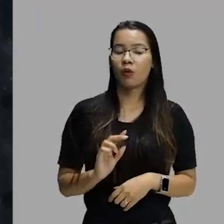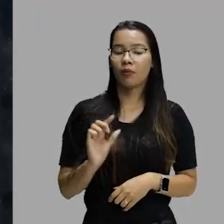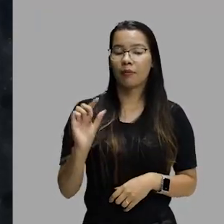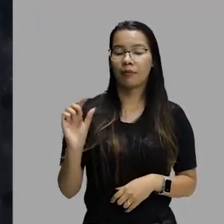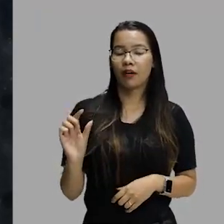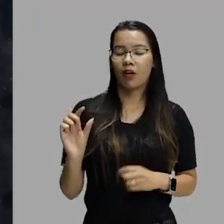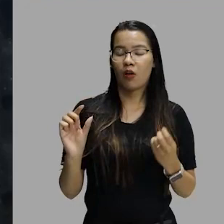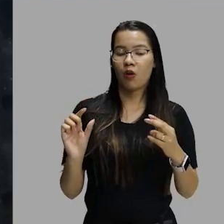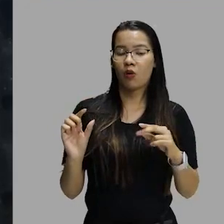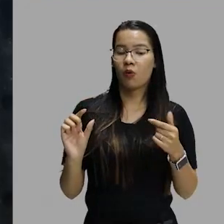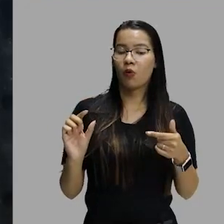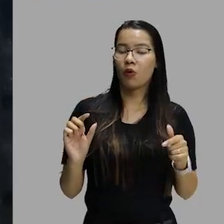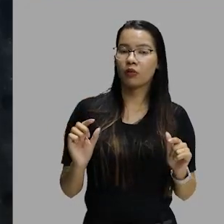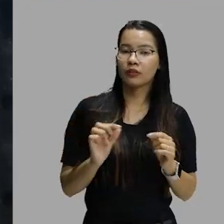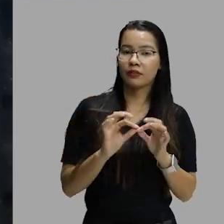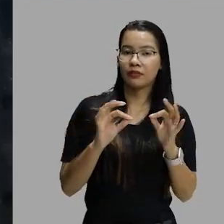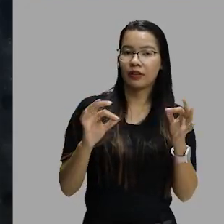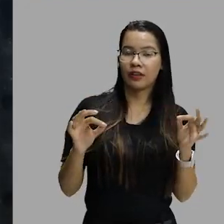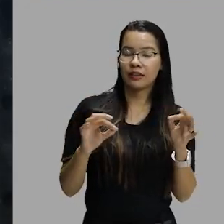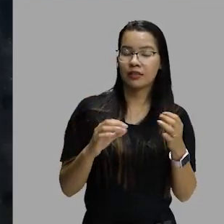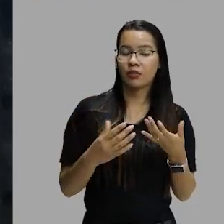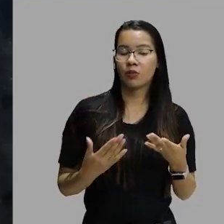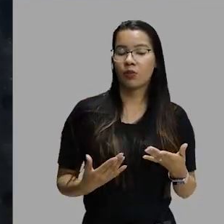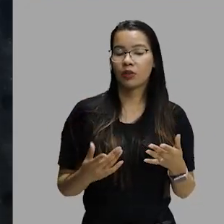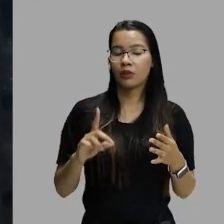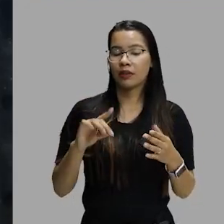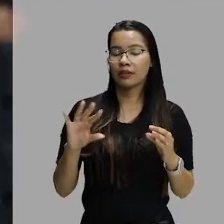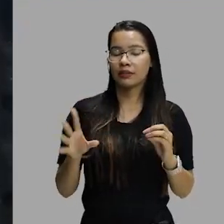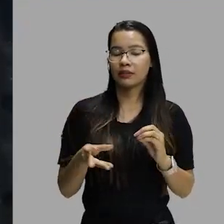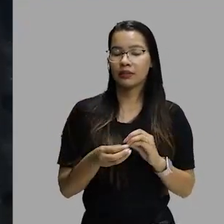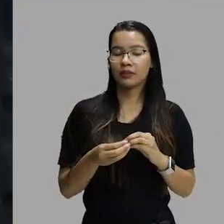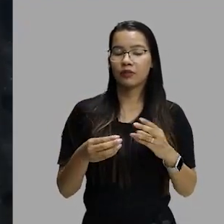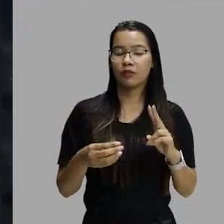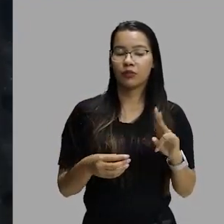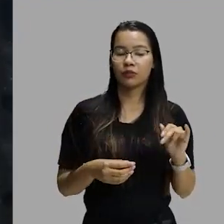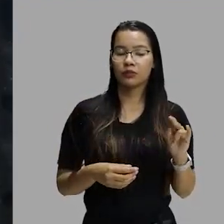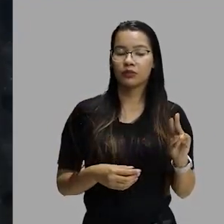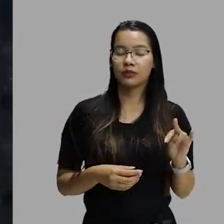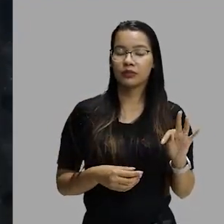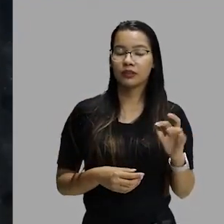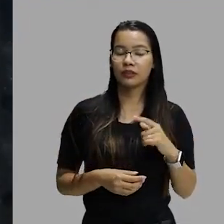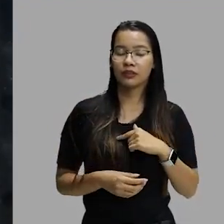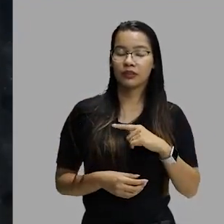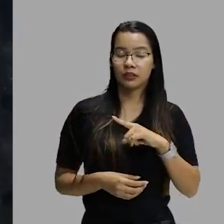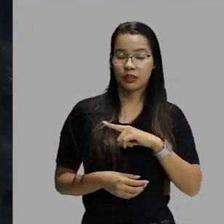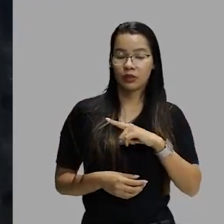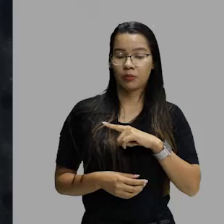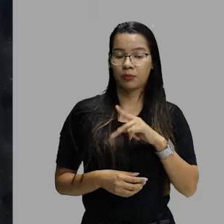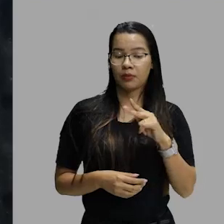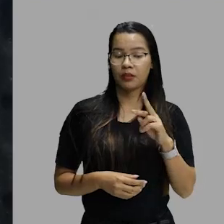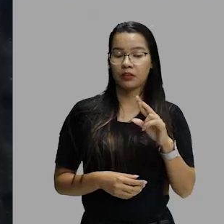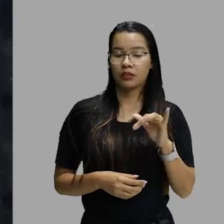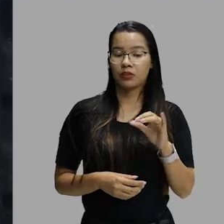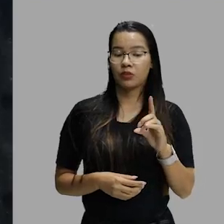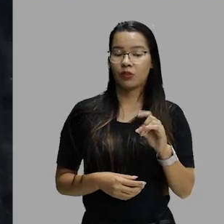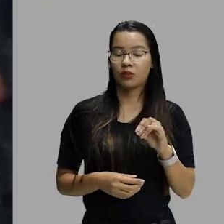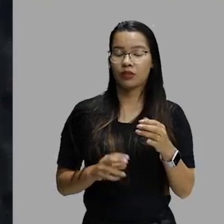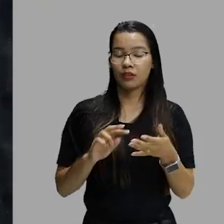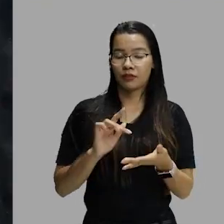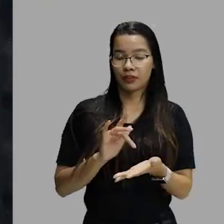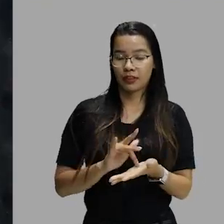outra oração. Quando uma oração é complementada por outra oração, aí eu vou ter um período. O período, na verdade, é uma